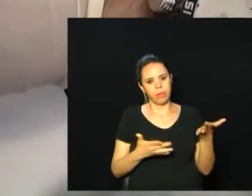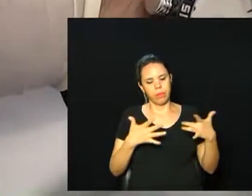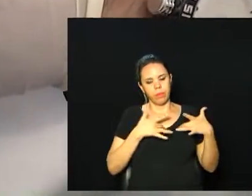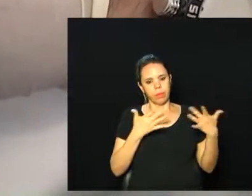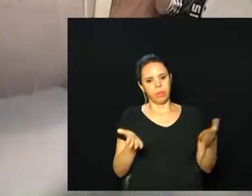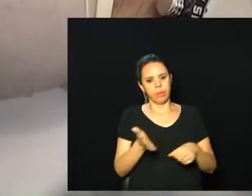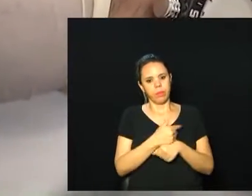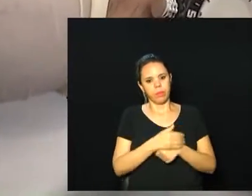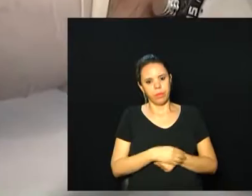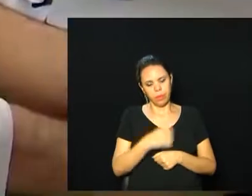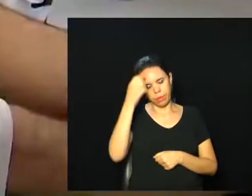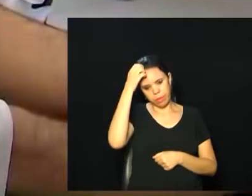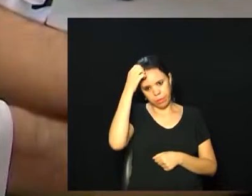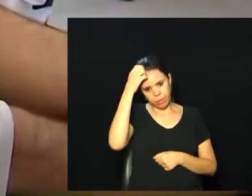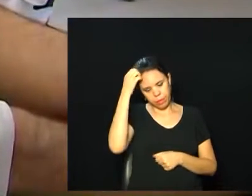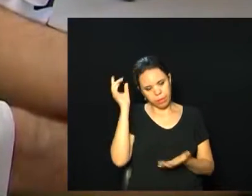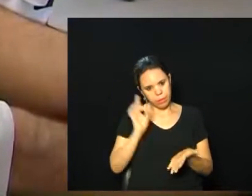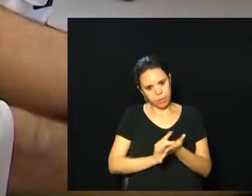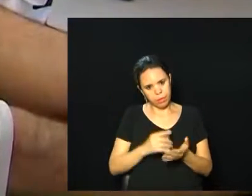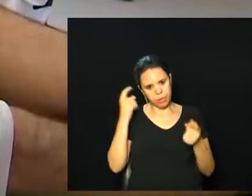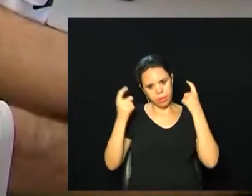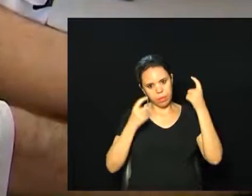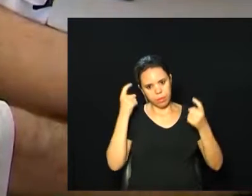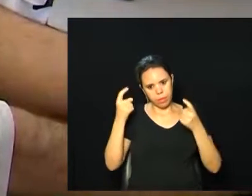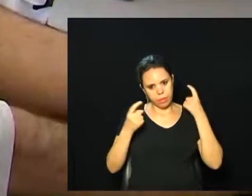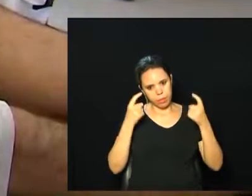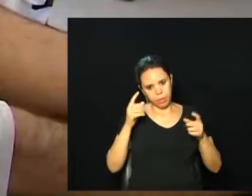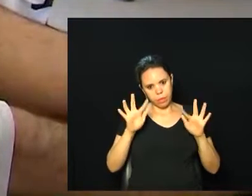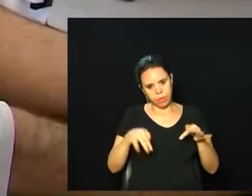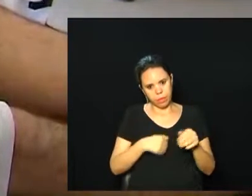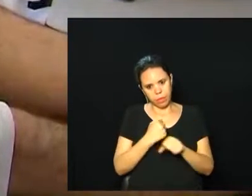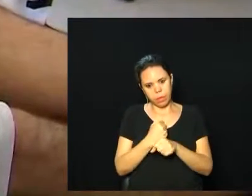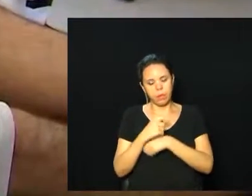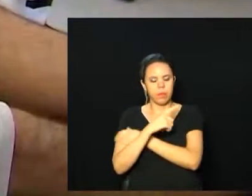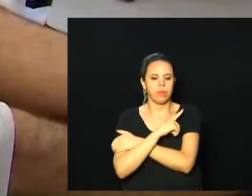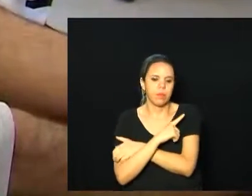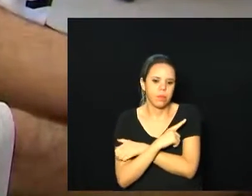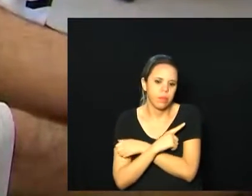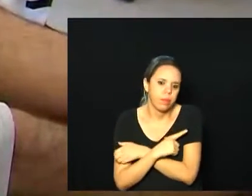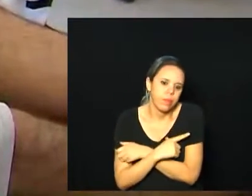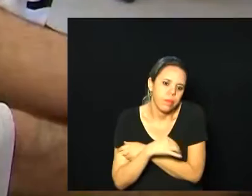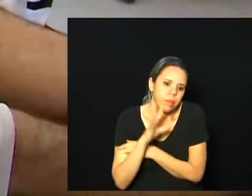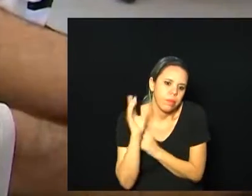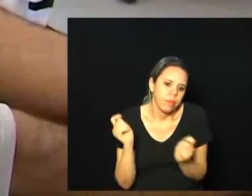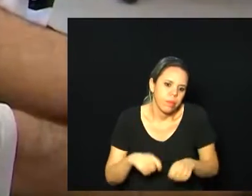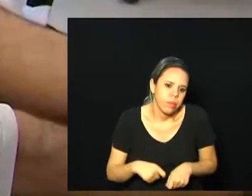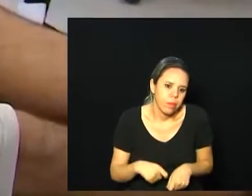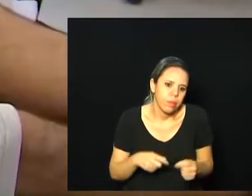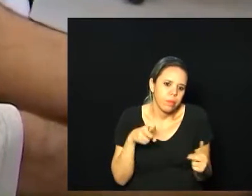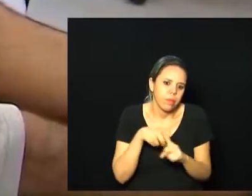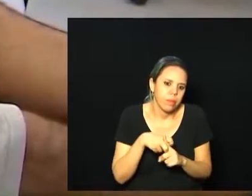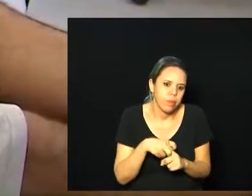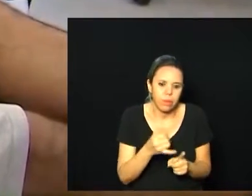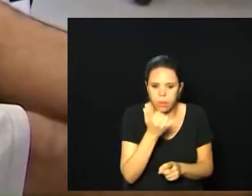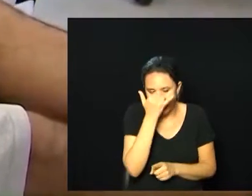doação antes, porque a gente realmente está muito preocupado com relação ao final do ano, que tem mais possibilidade de